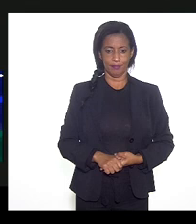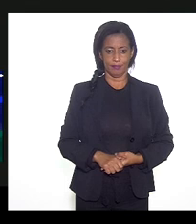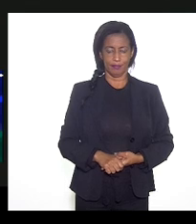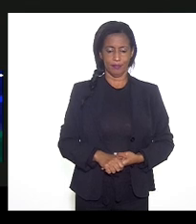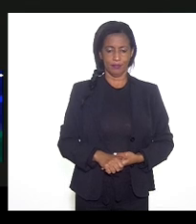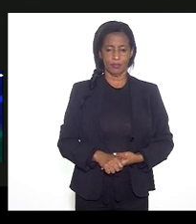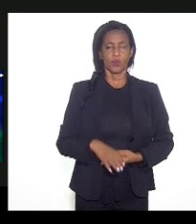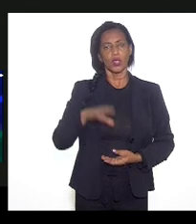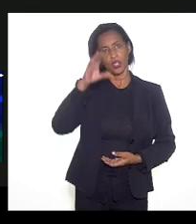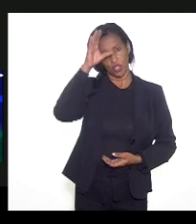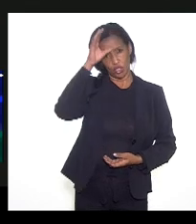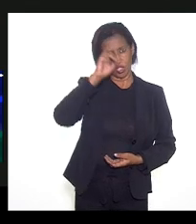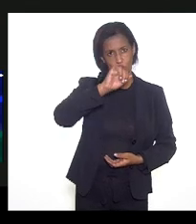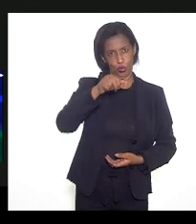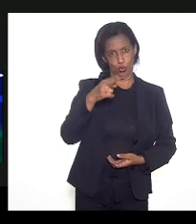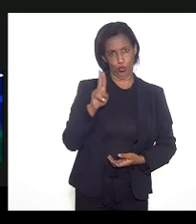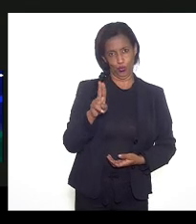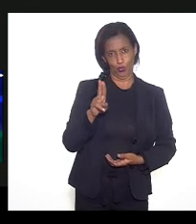Tia Ju,